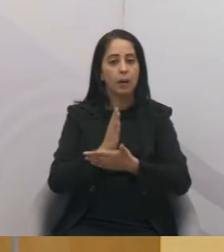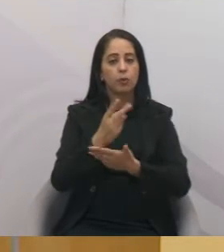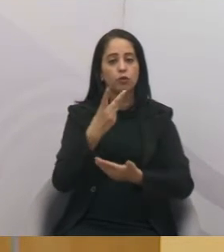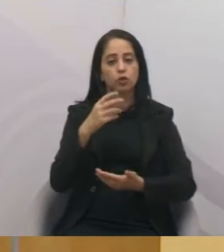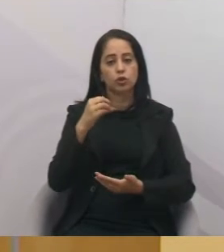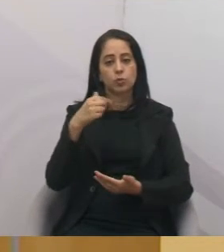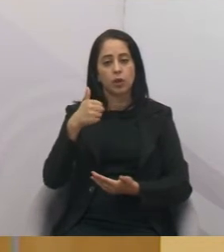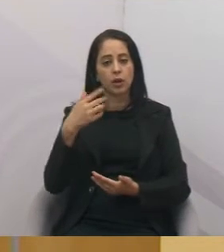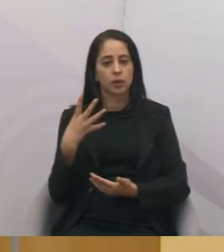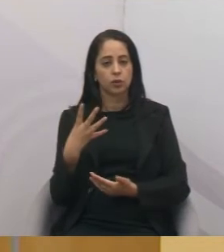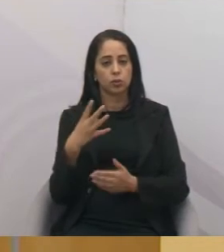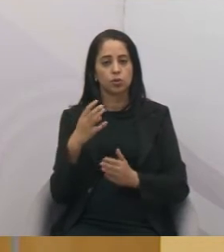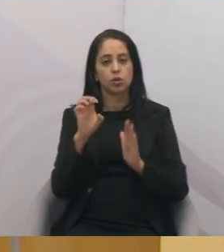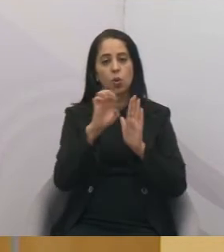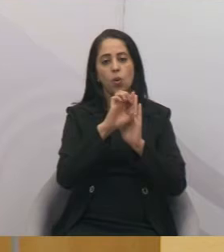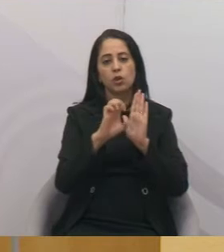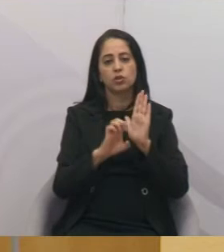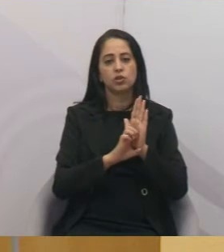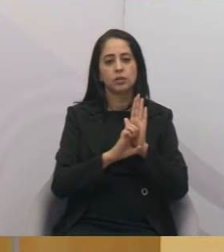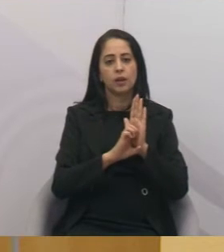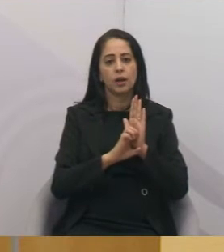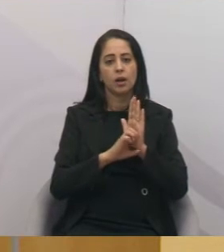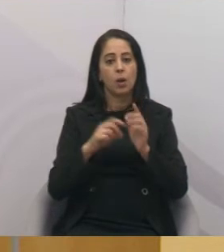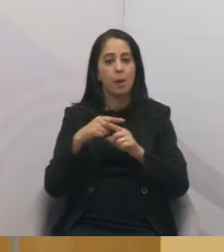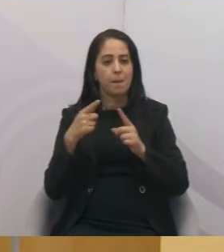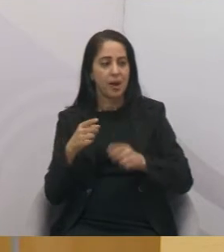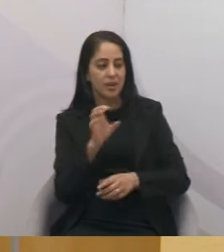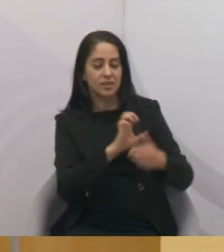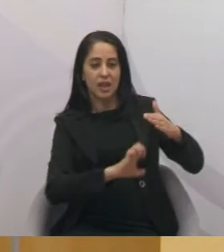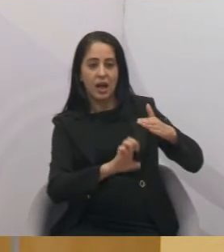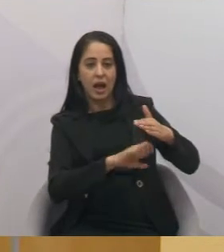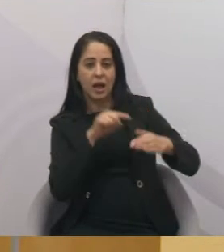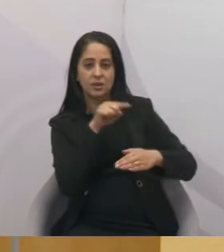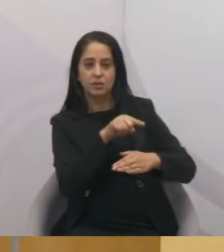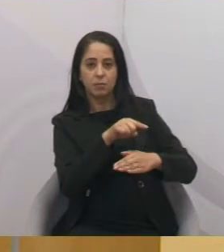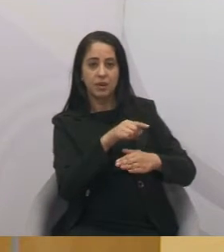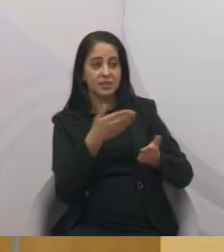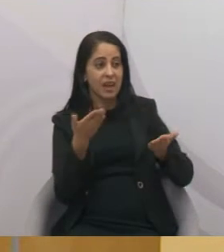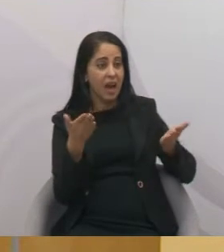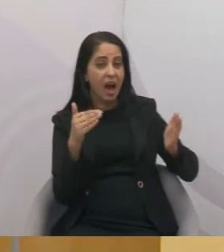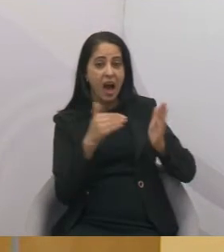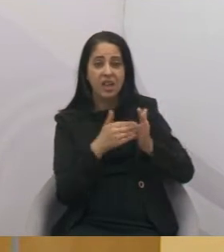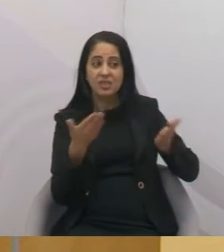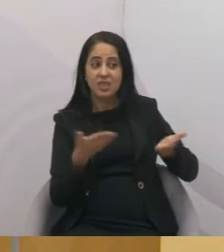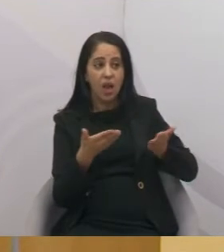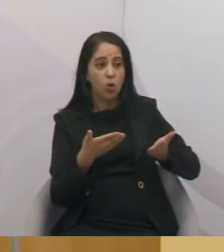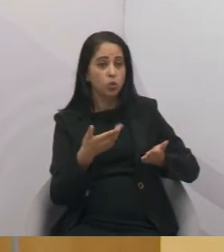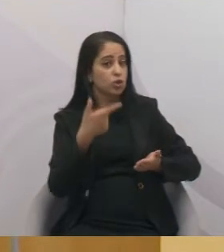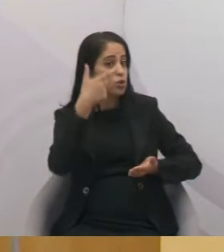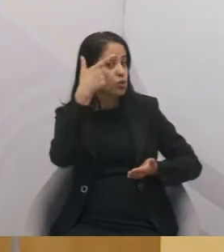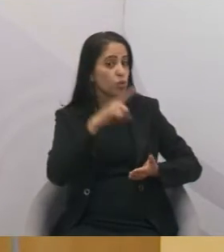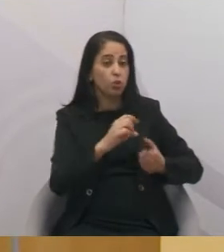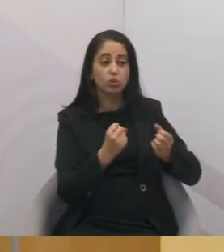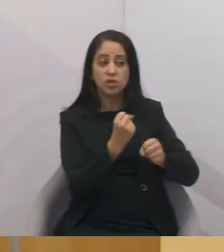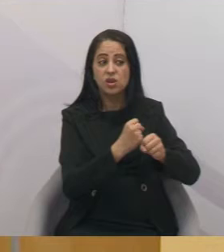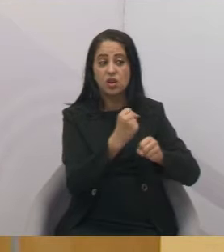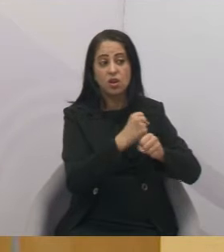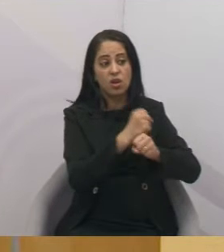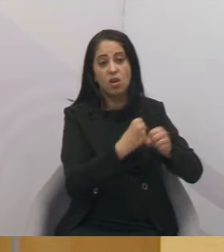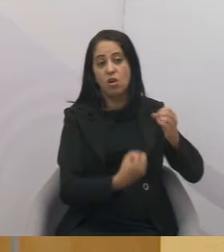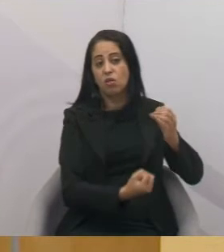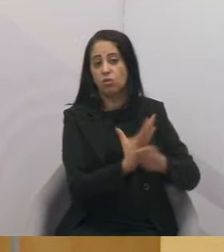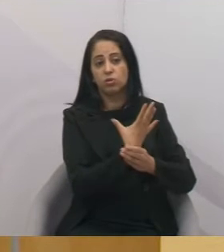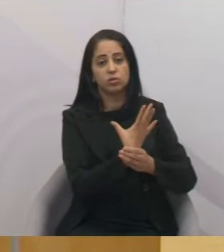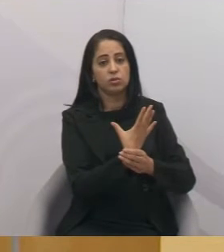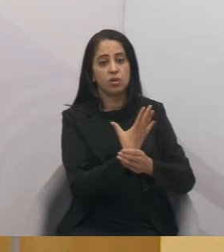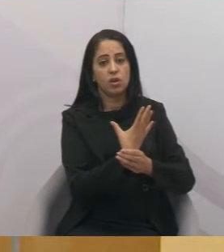Câmara Municipal, e essas usinas até hoje não foram instaladas. E o pior, a empresa já recebeu o